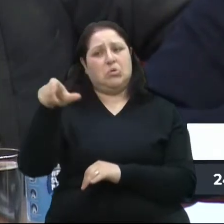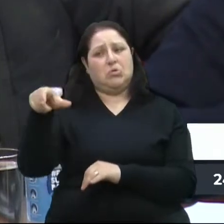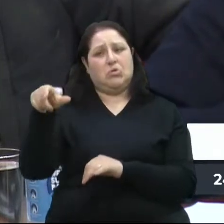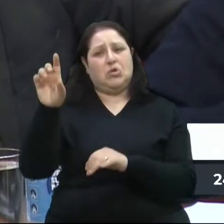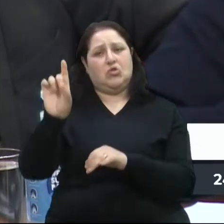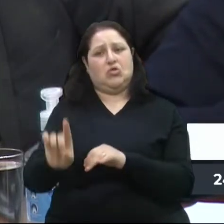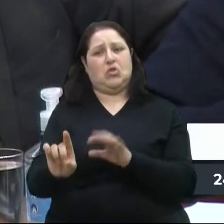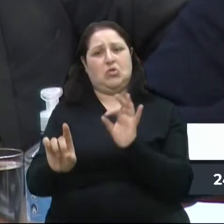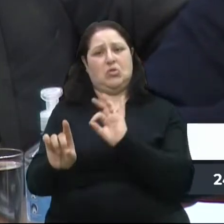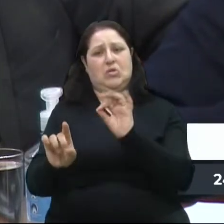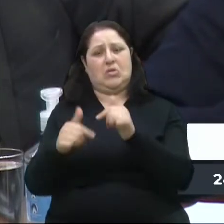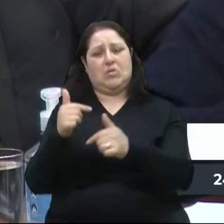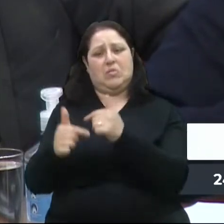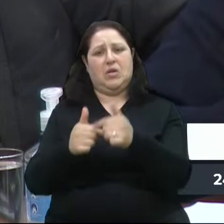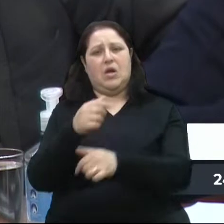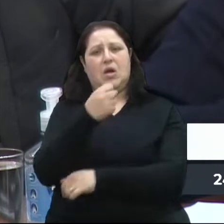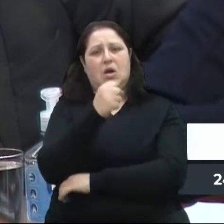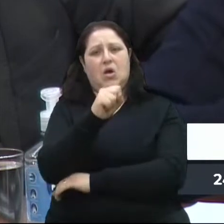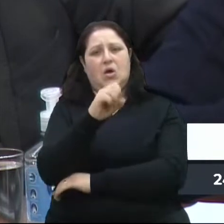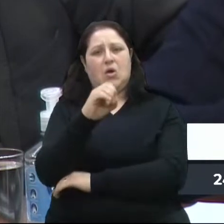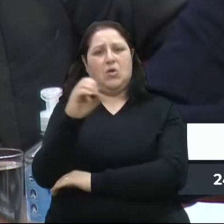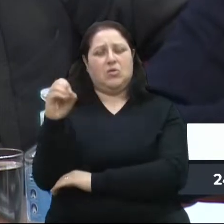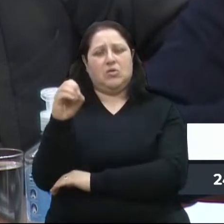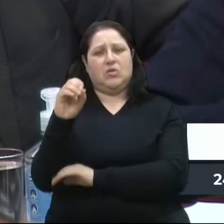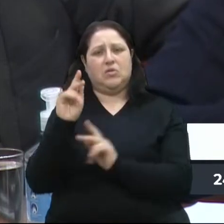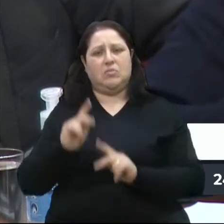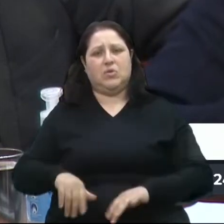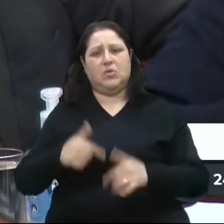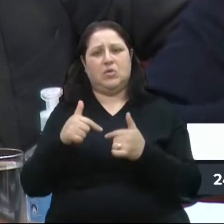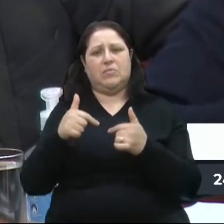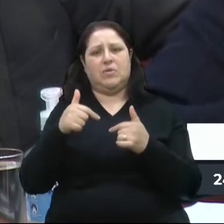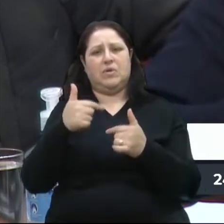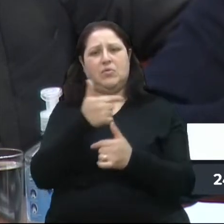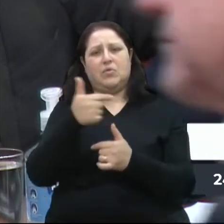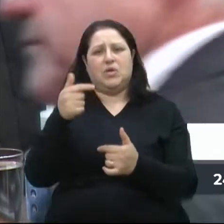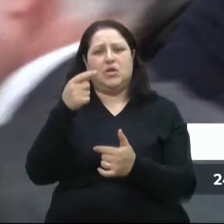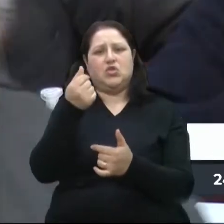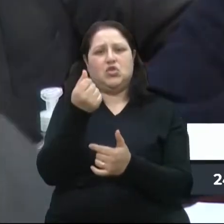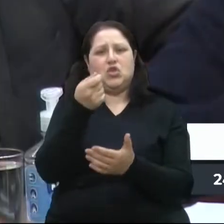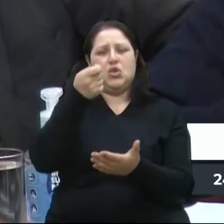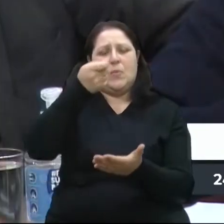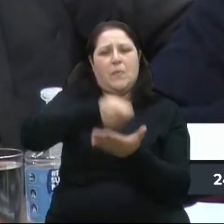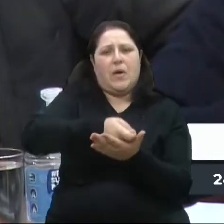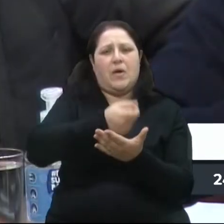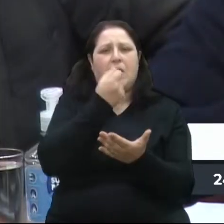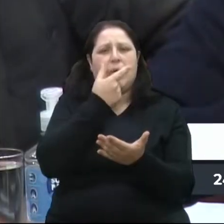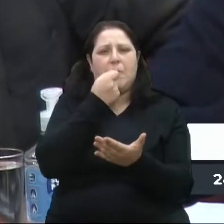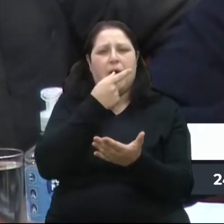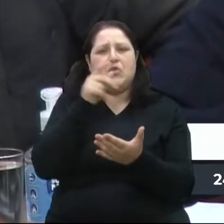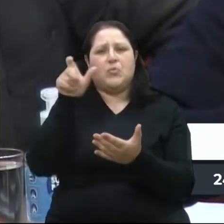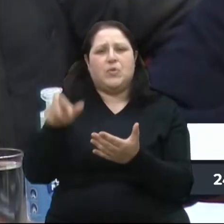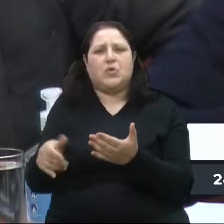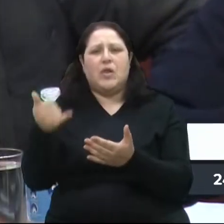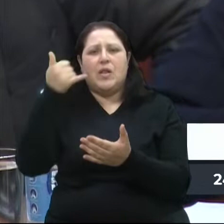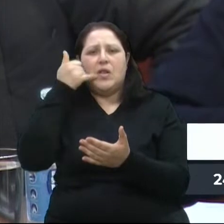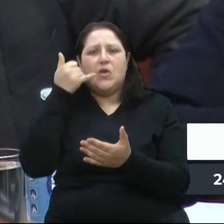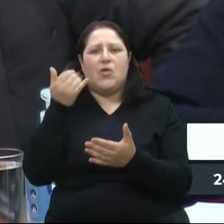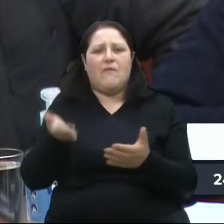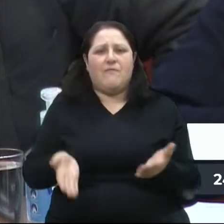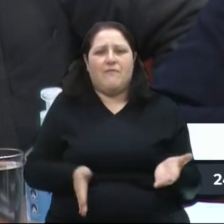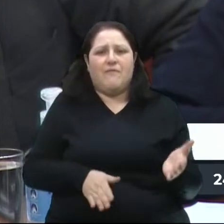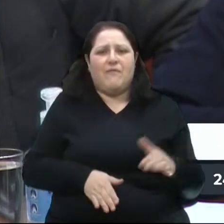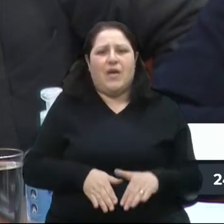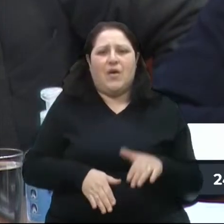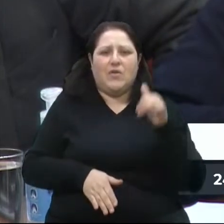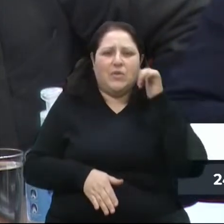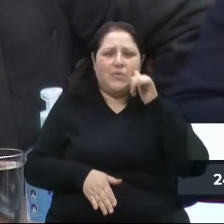trabalhar. 800 trabalhadores ali que não têm dinheiro para pagar os seus remédios, as pessoas que me ligaram fralda para uma senhora, tem mesa que ficar lá na frente